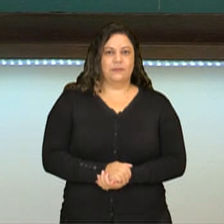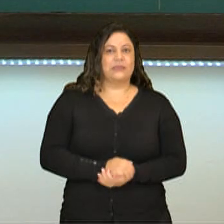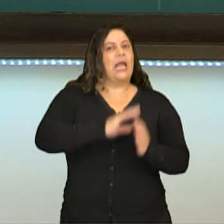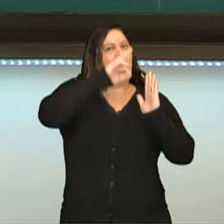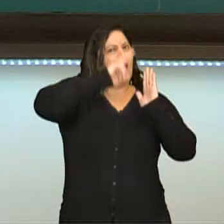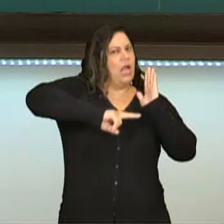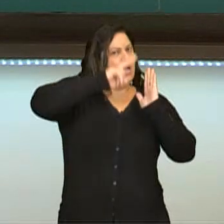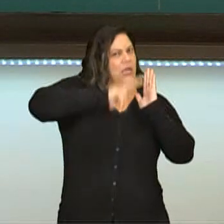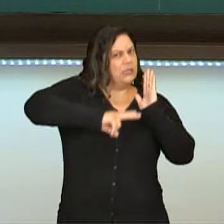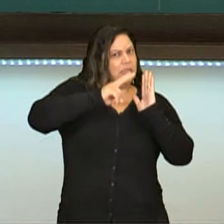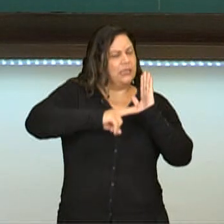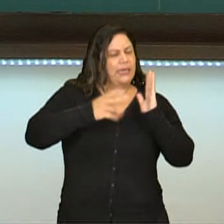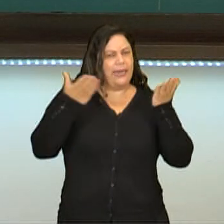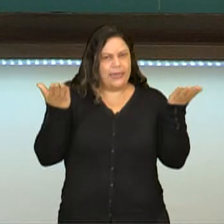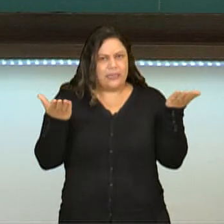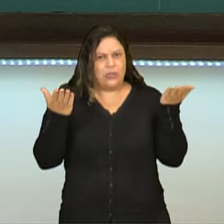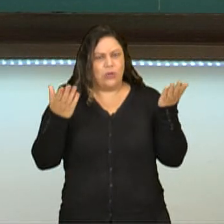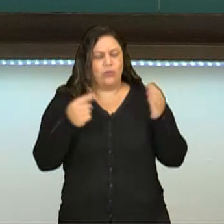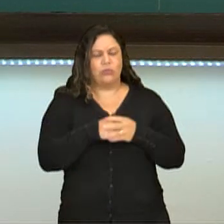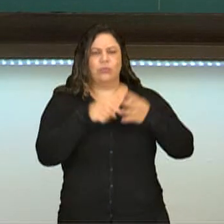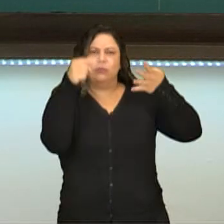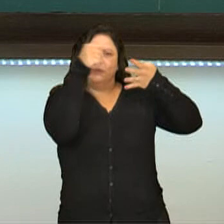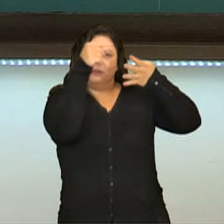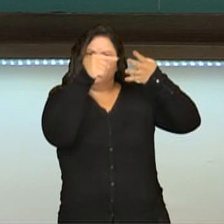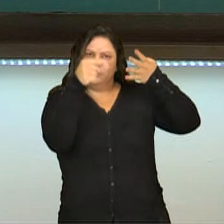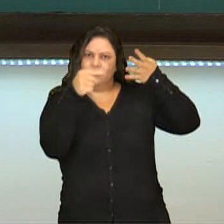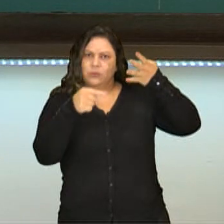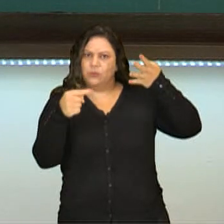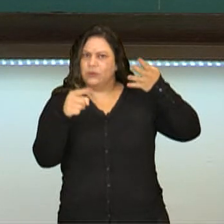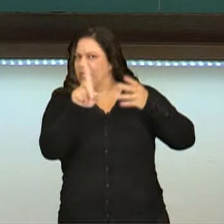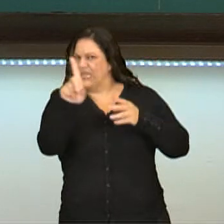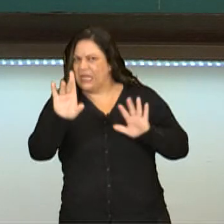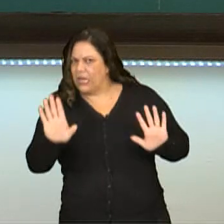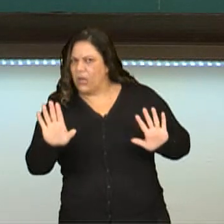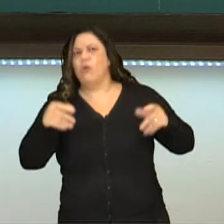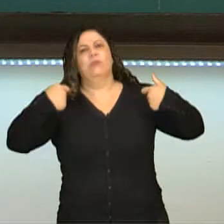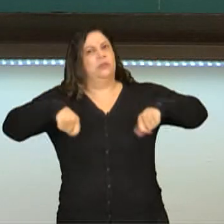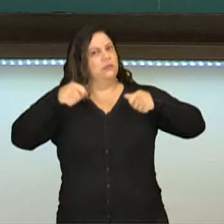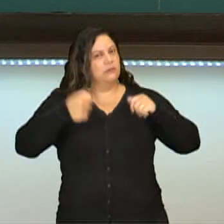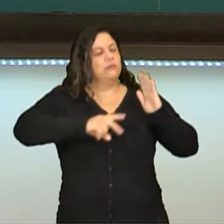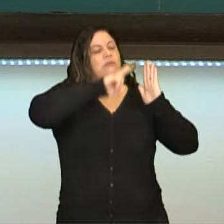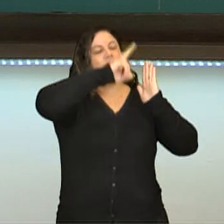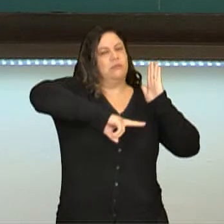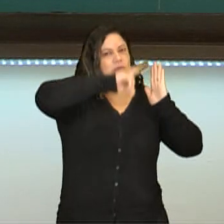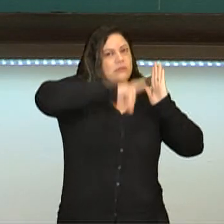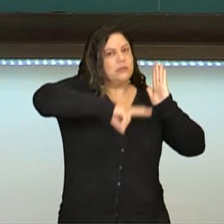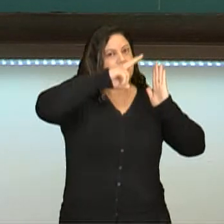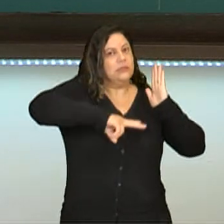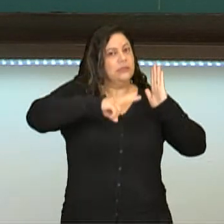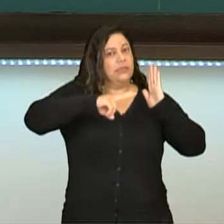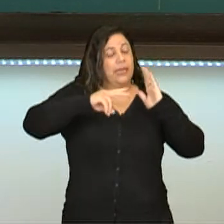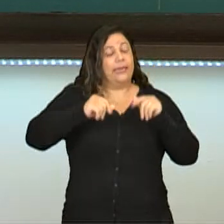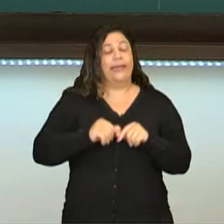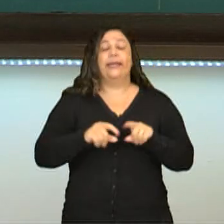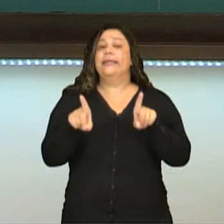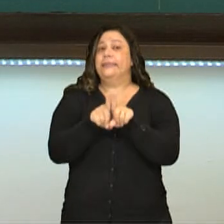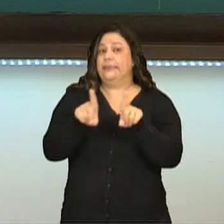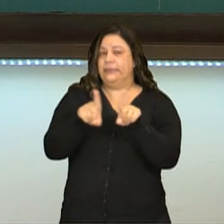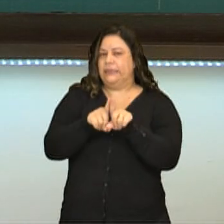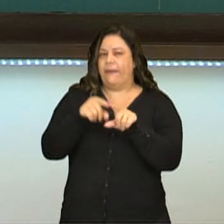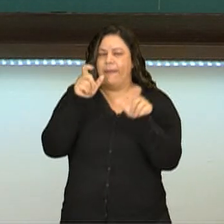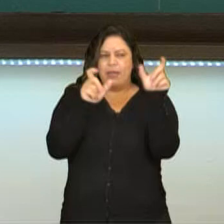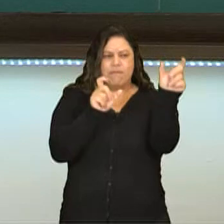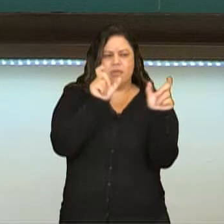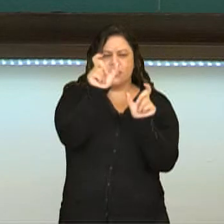Leu as opções? Não leu? Tem que ler, gente. A gente precisa ler as opções e, além de decodificar